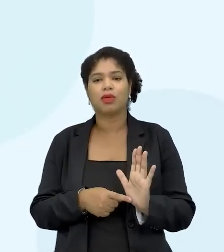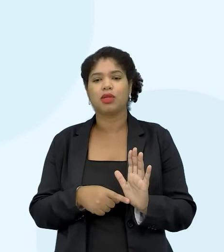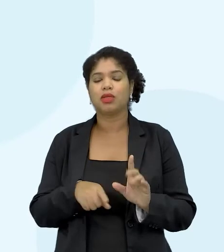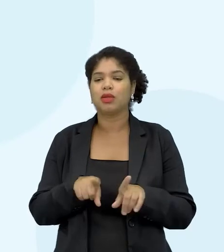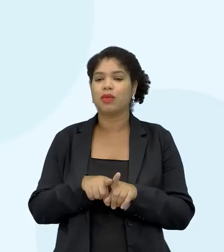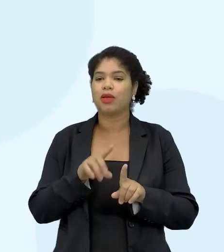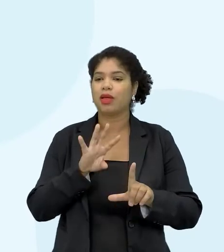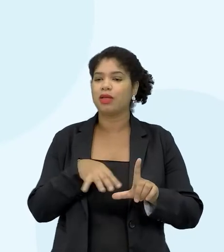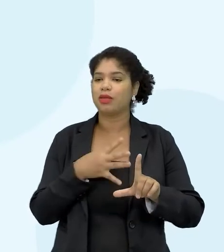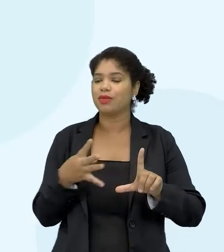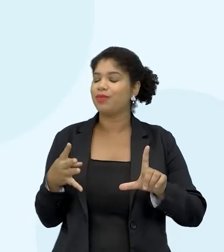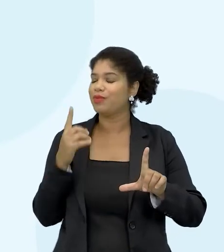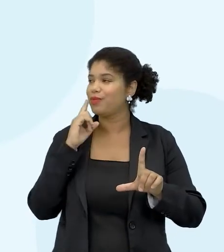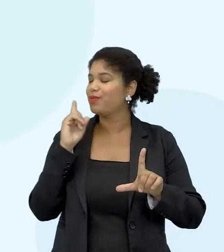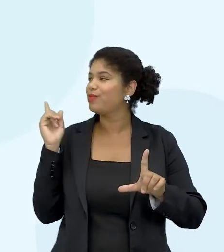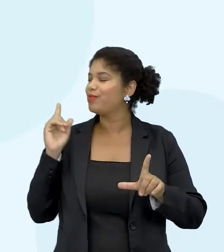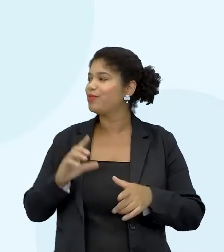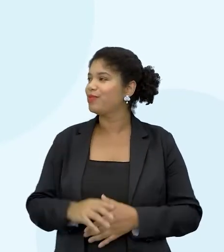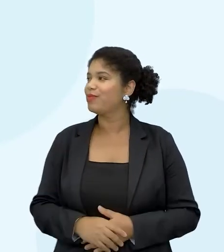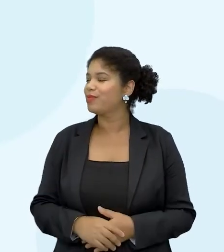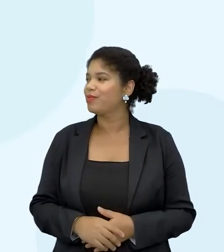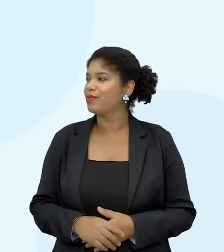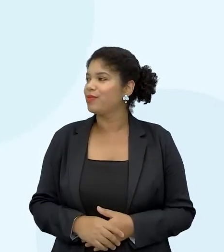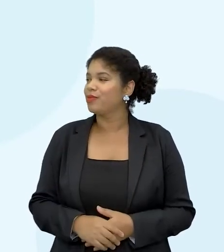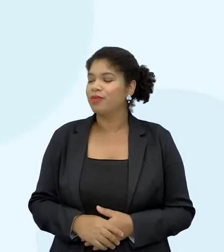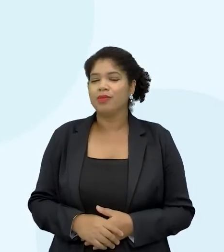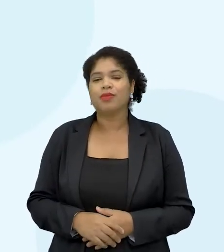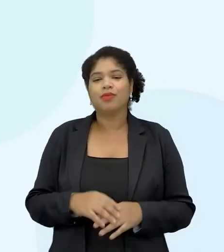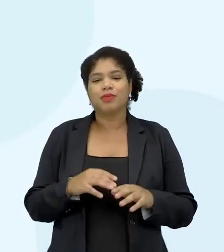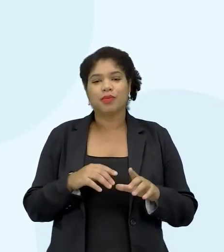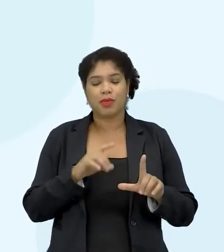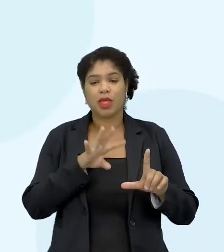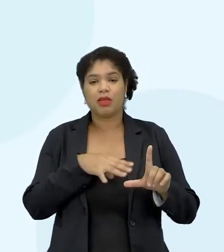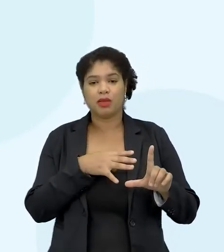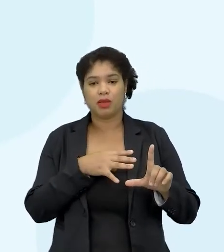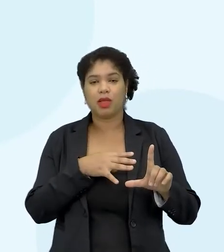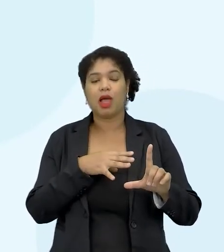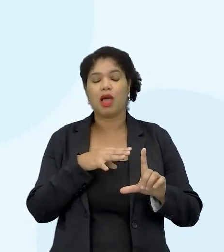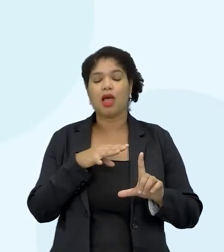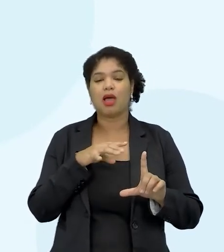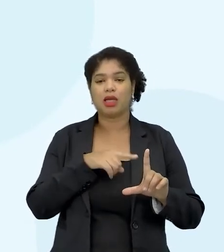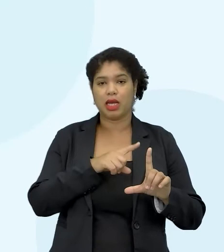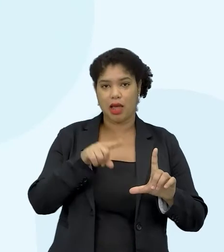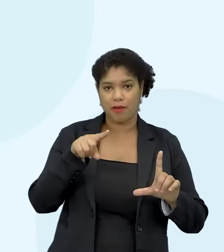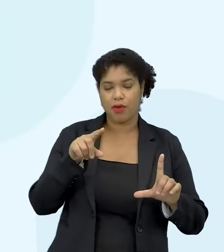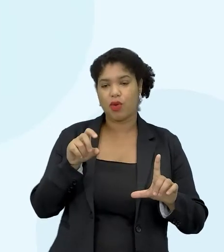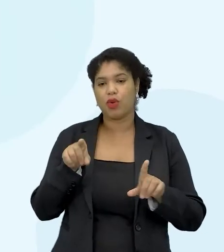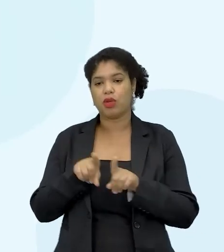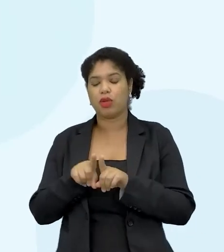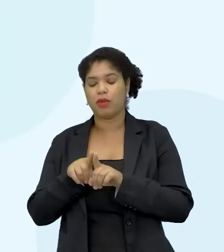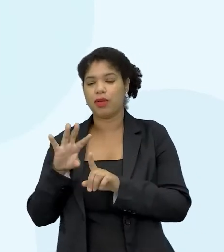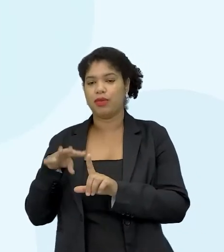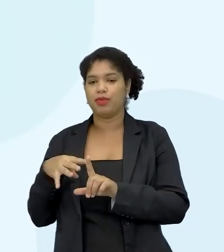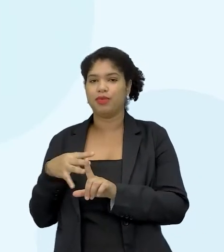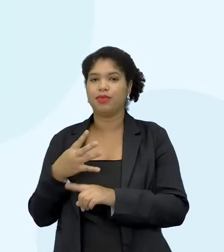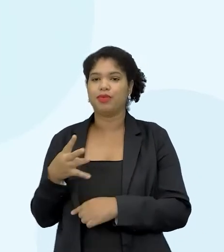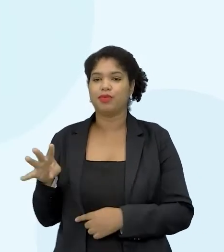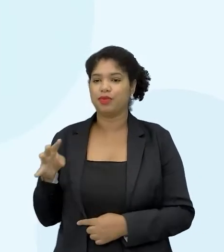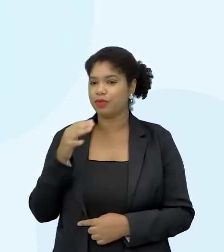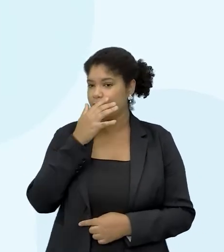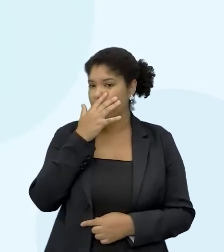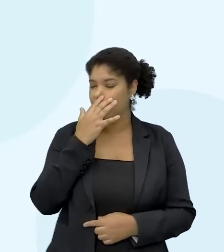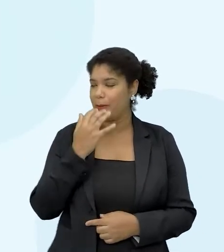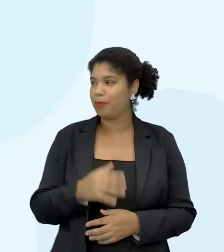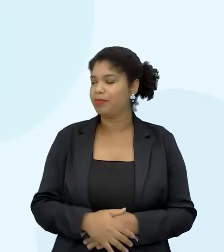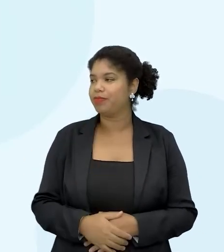lá, como que eu vou representar tanto em tabela quanto em gráfico? Olha lá, se uma grandeza... De novo, a gente vai pensar como